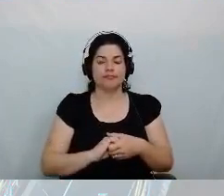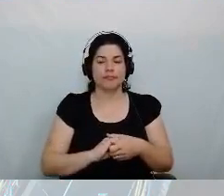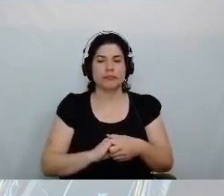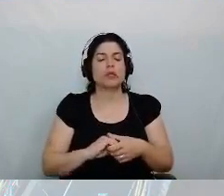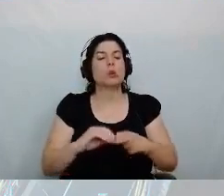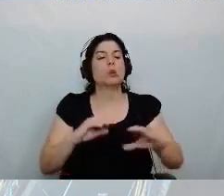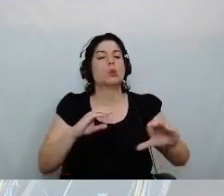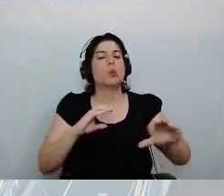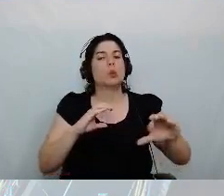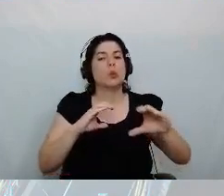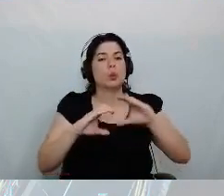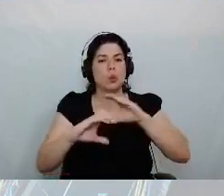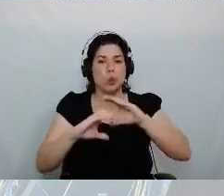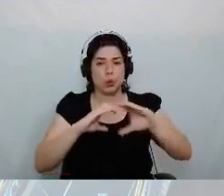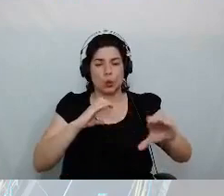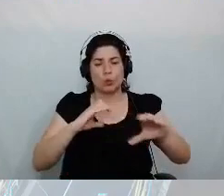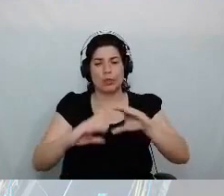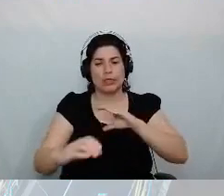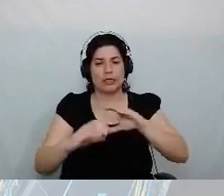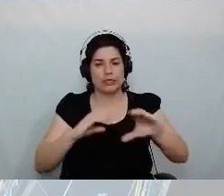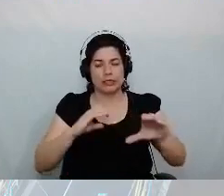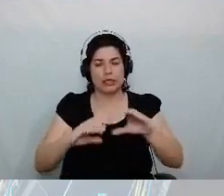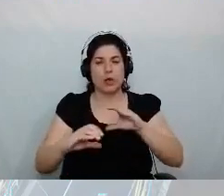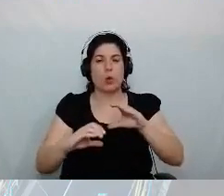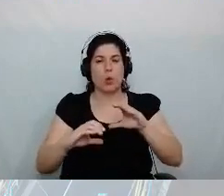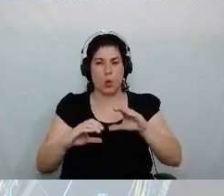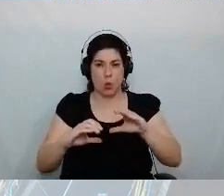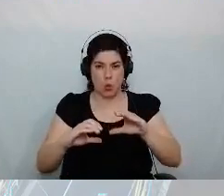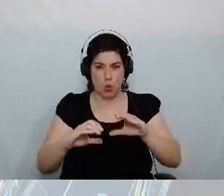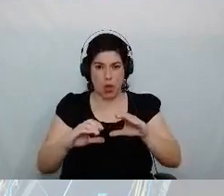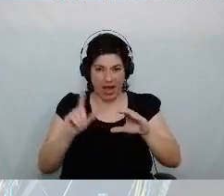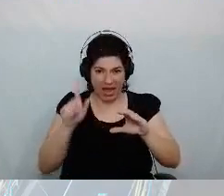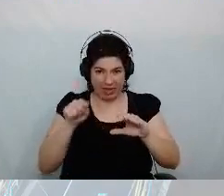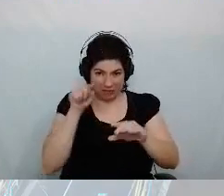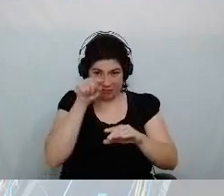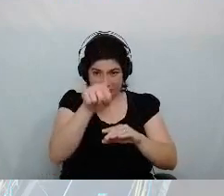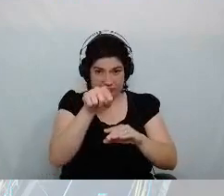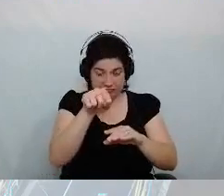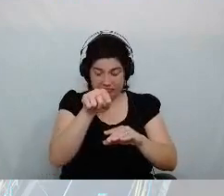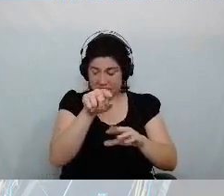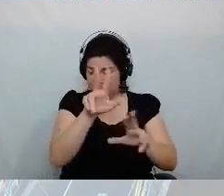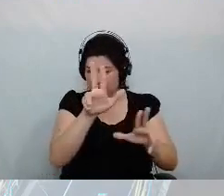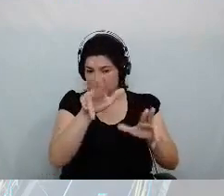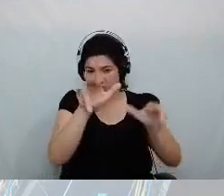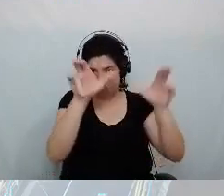Comunicação nunca, em hipótese alguma, é sobre você.